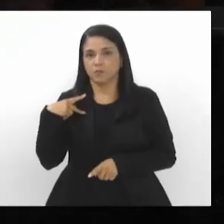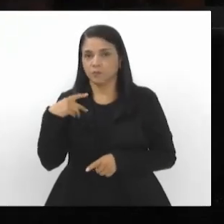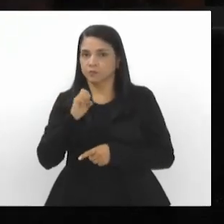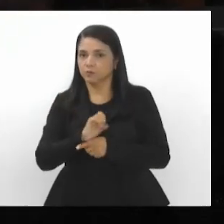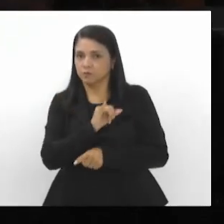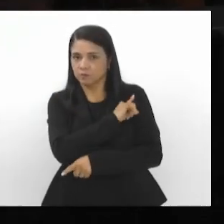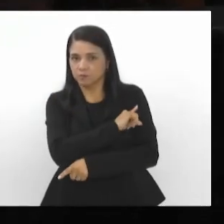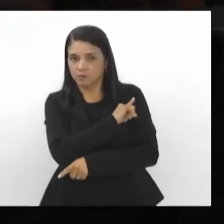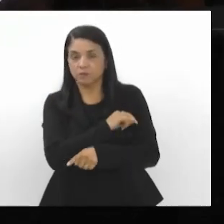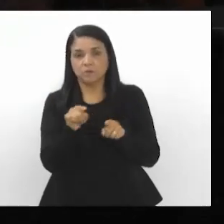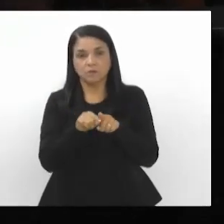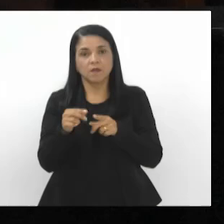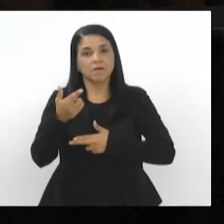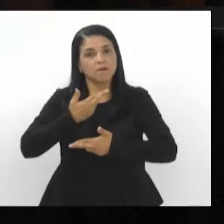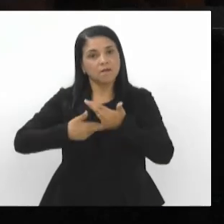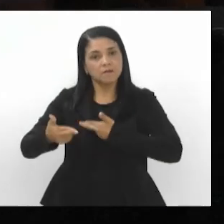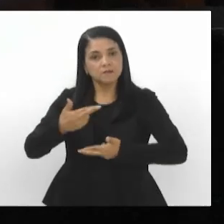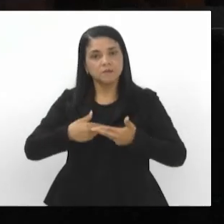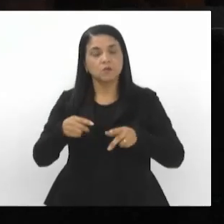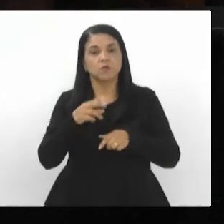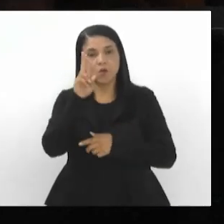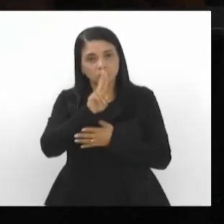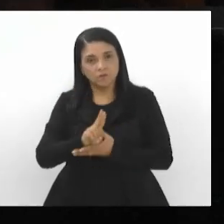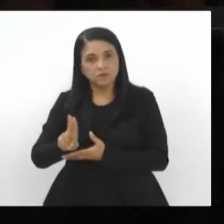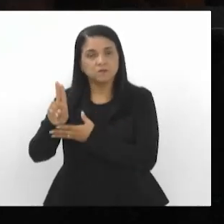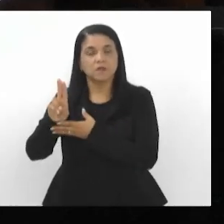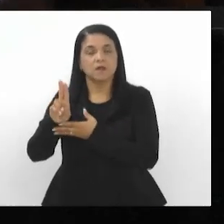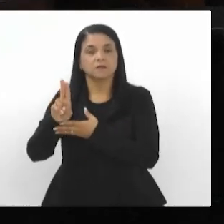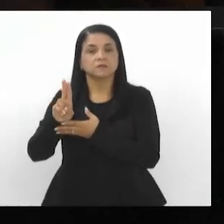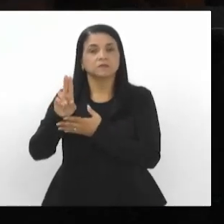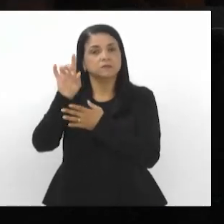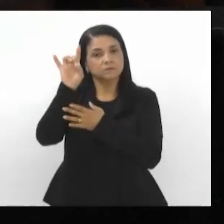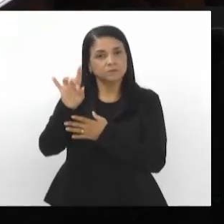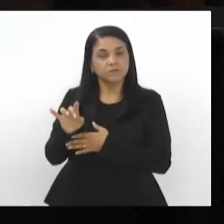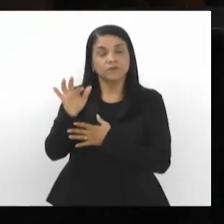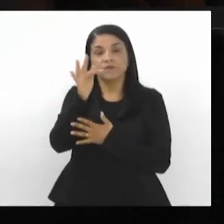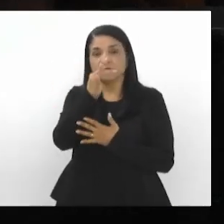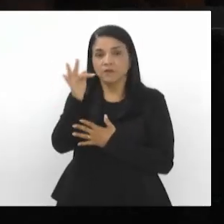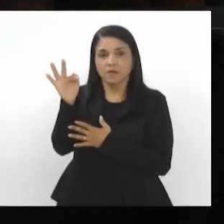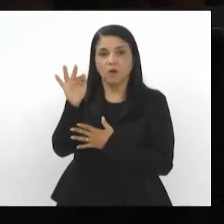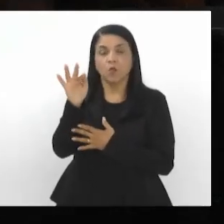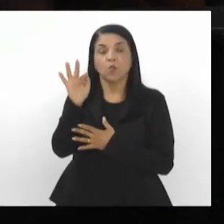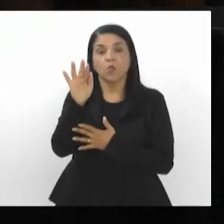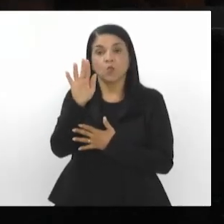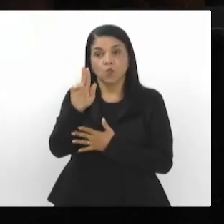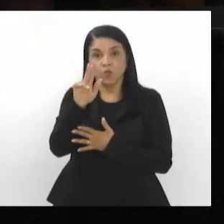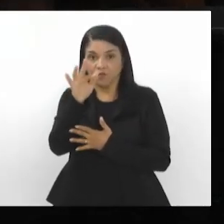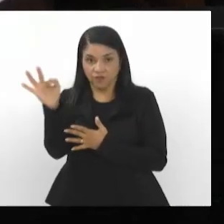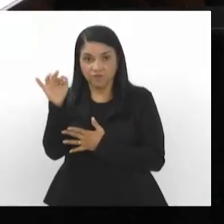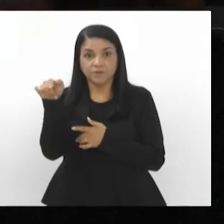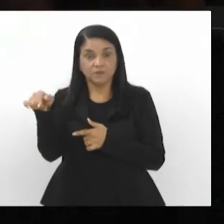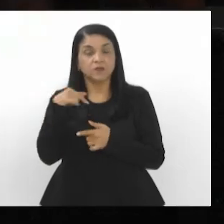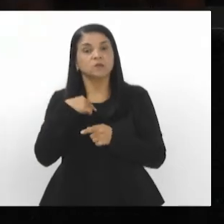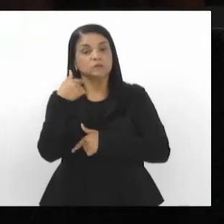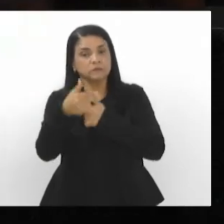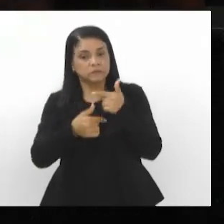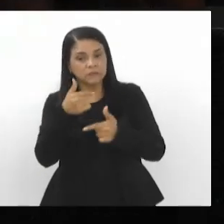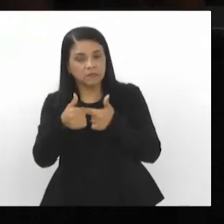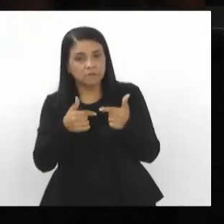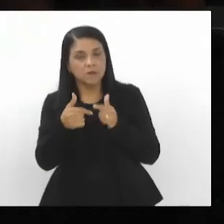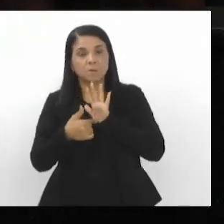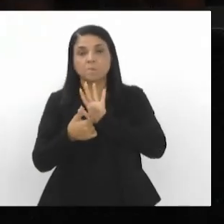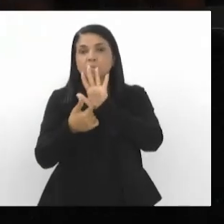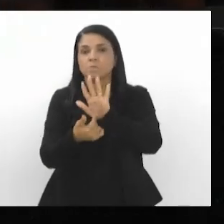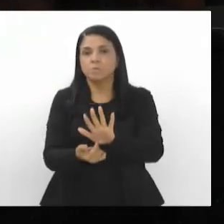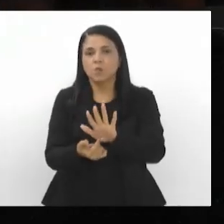mas também a relação travada com a universidade, em especial a Universidade Federal Fluminense, Enfim, um trabalho que revela